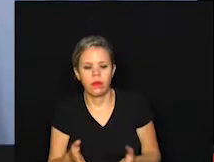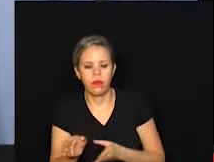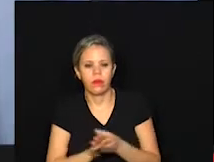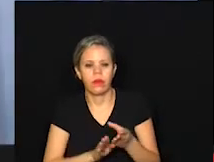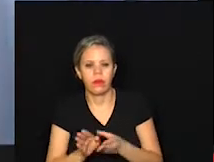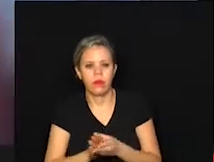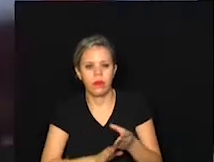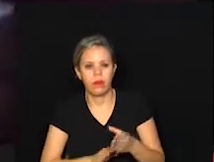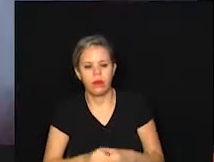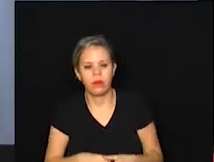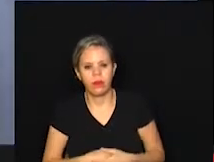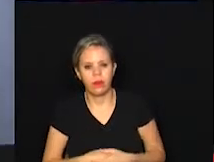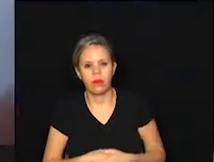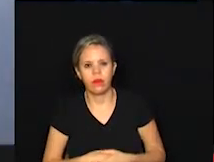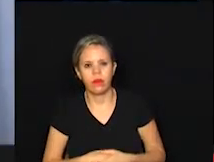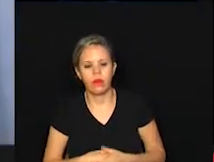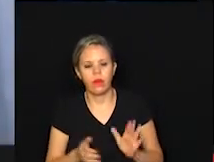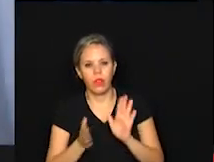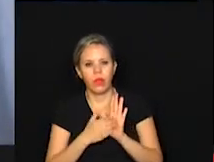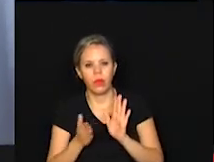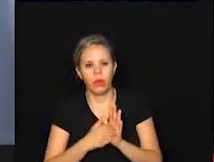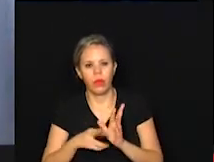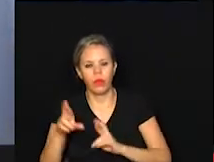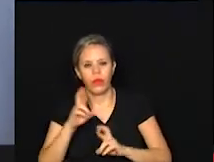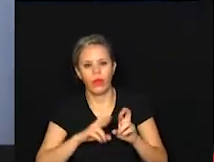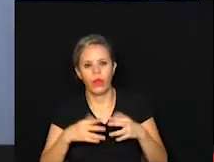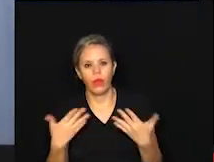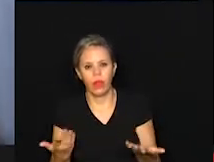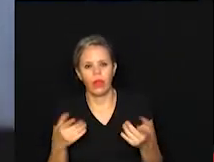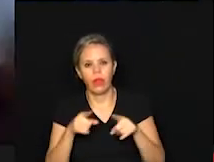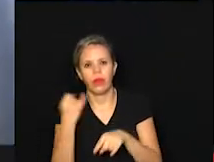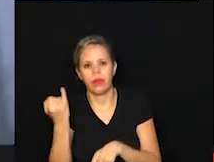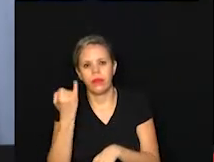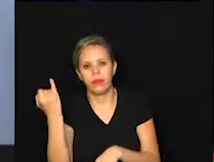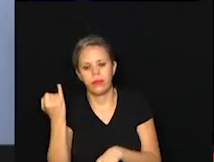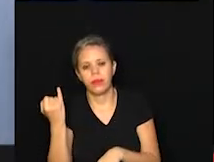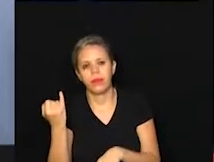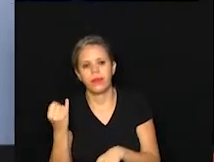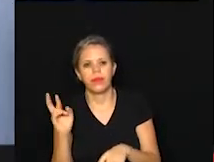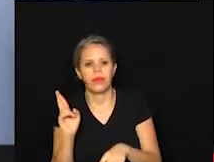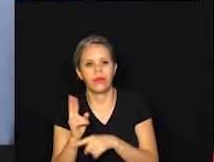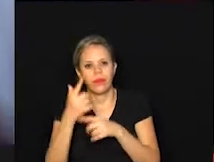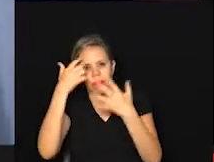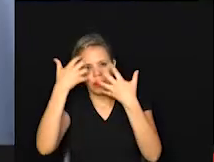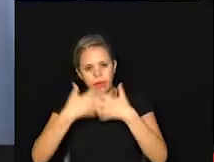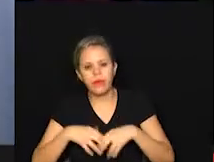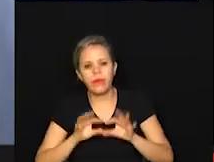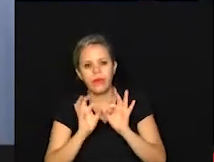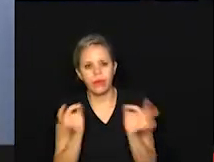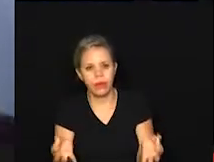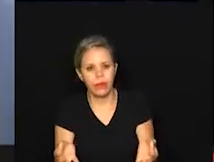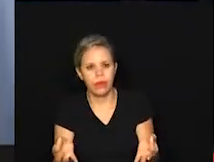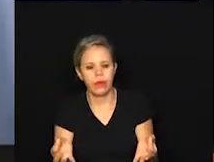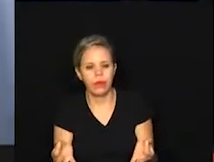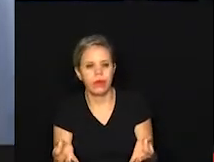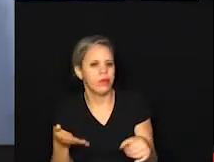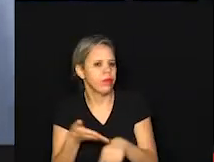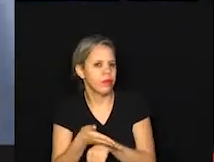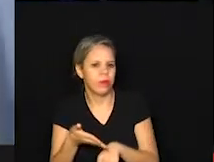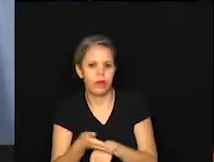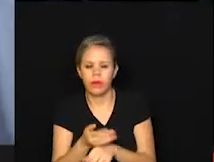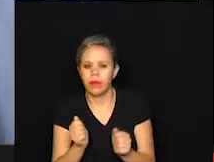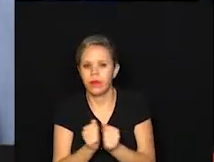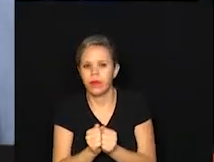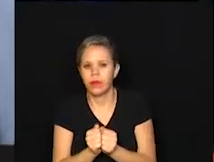conselho. Aqui ele propõe e fiscaliza. E é até importante, uma reflexão simples, que ele não está participando conosco,